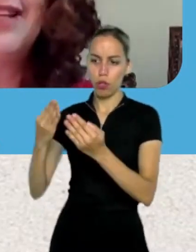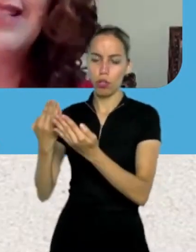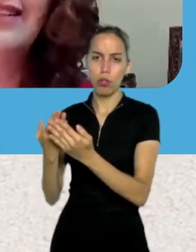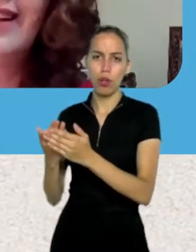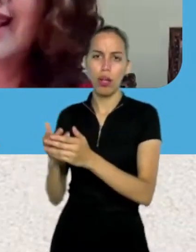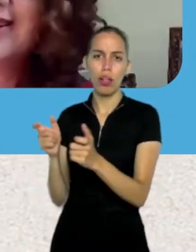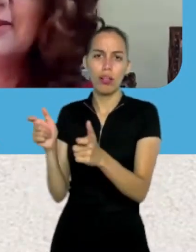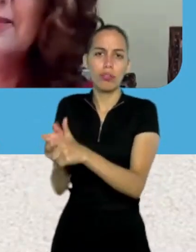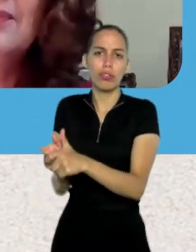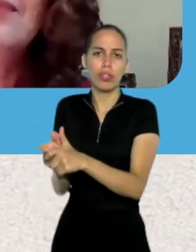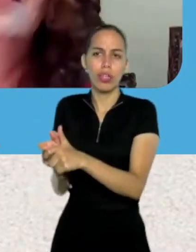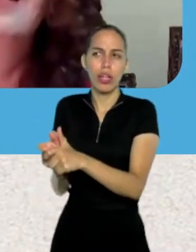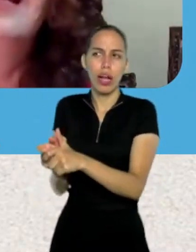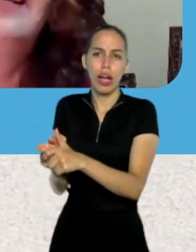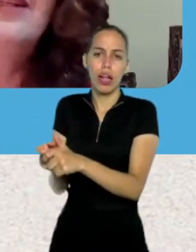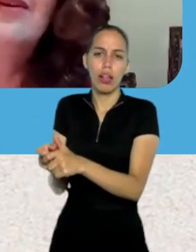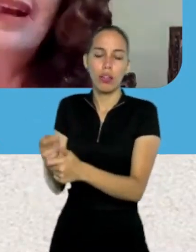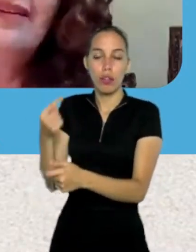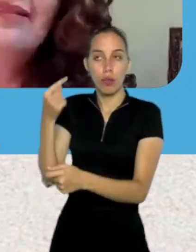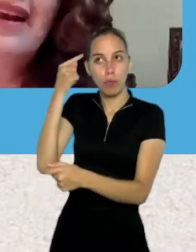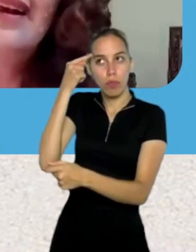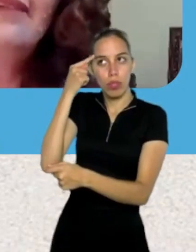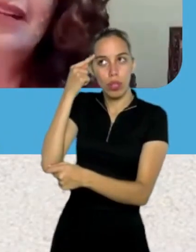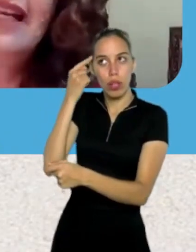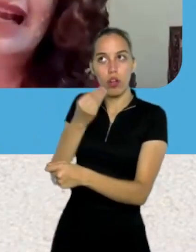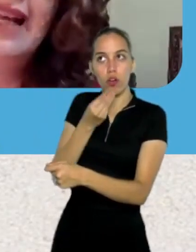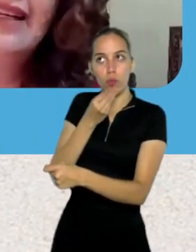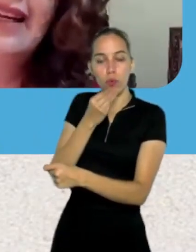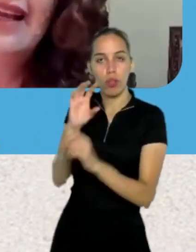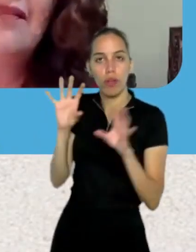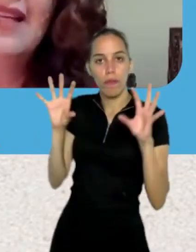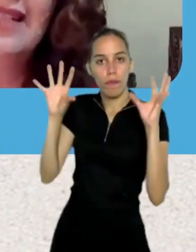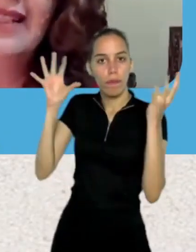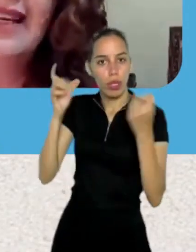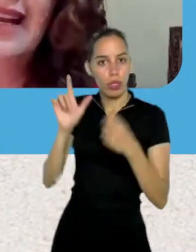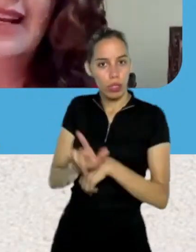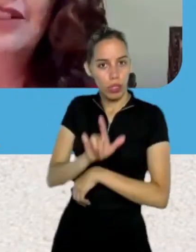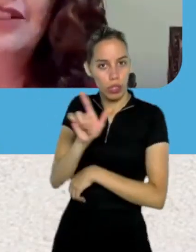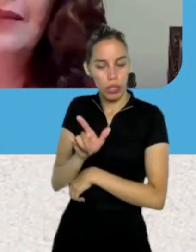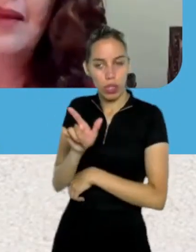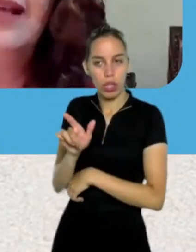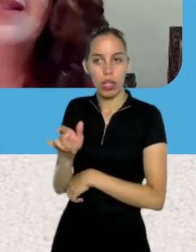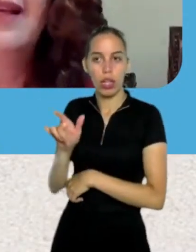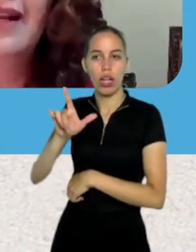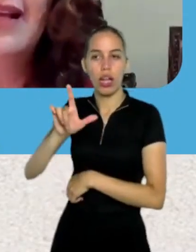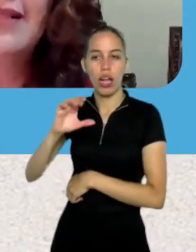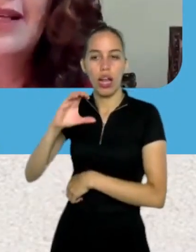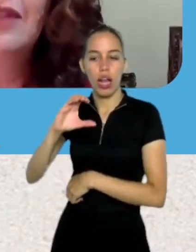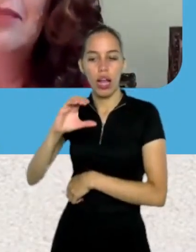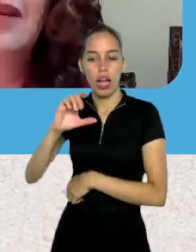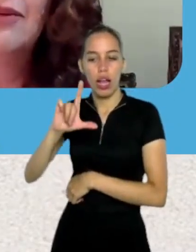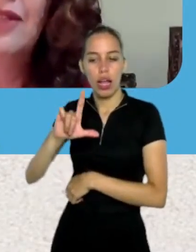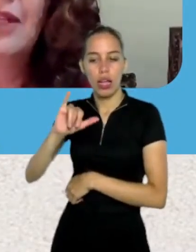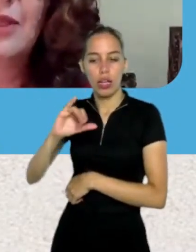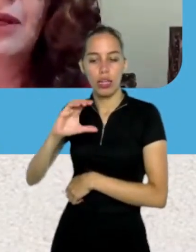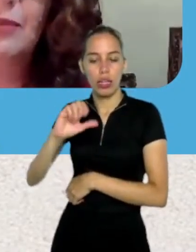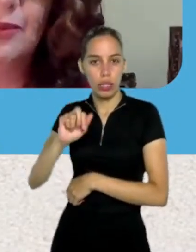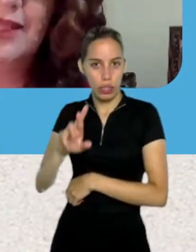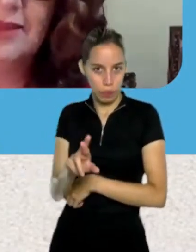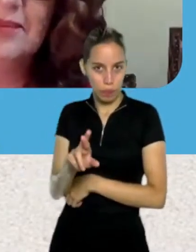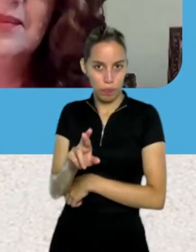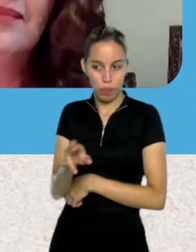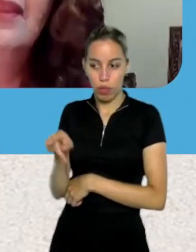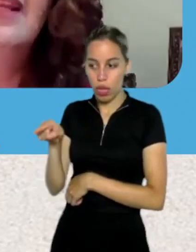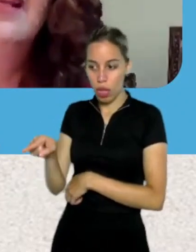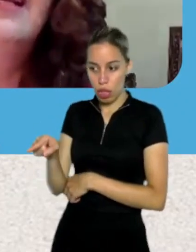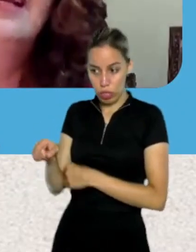ideia da festa literária. Então, Olha que legal. a Flicar, né, que é a festa literária de Carmo da Mata, ela nasceu também no chão da escola